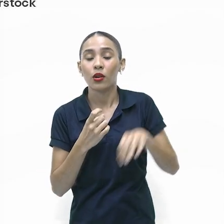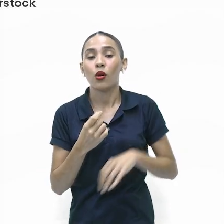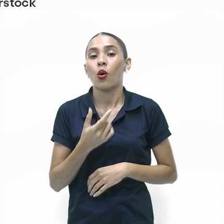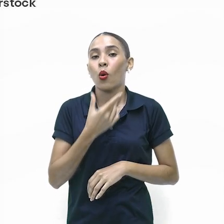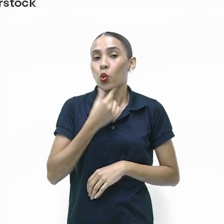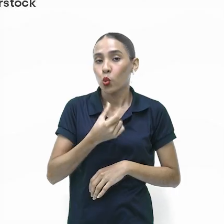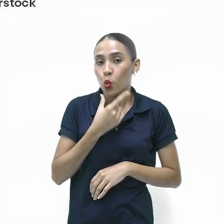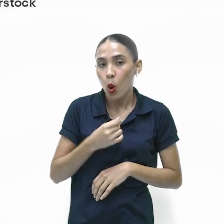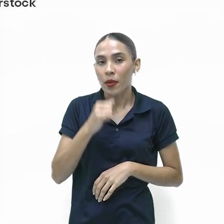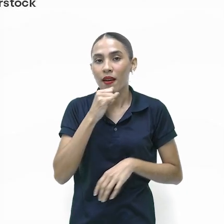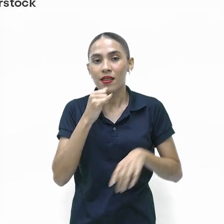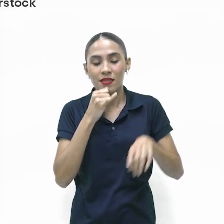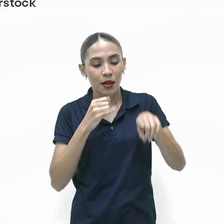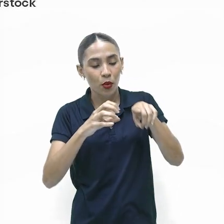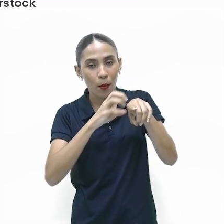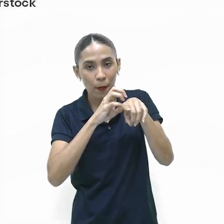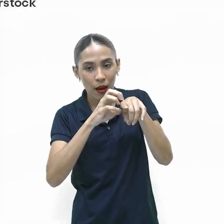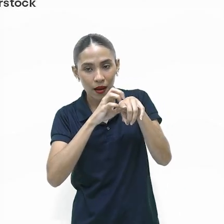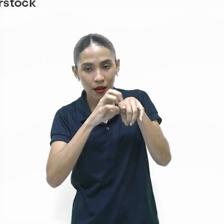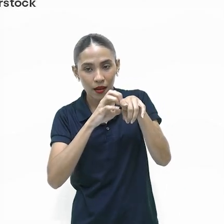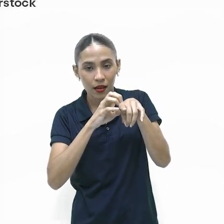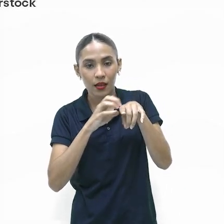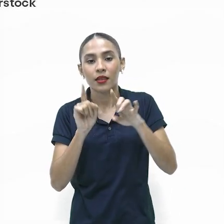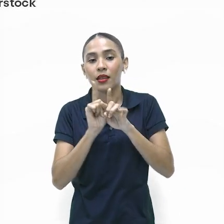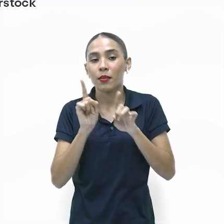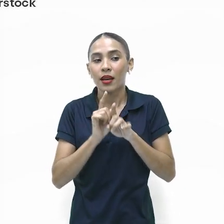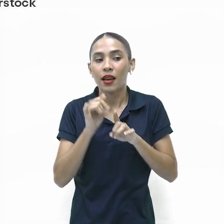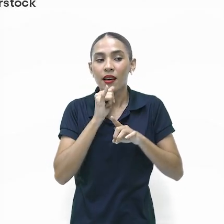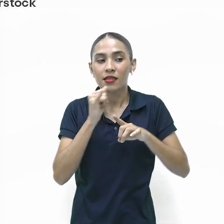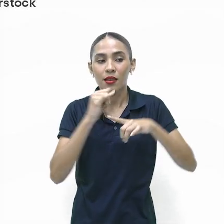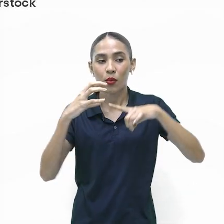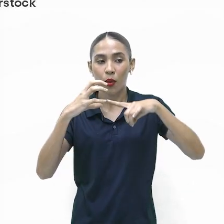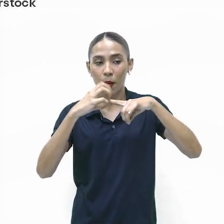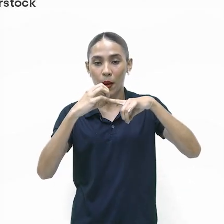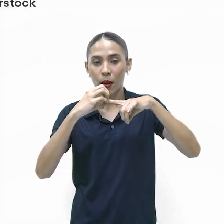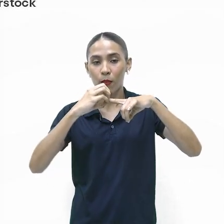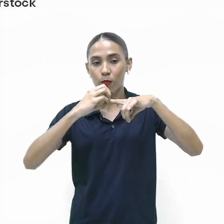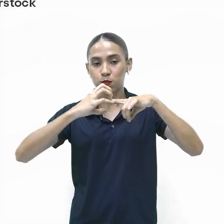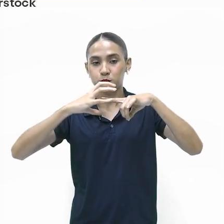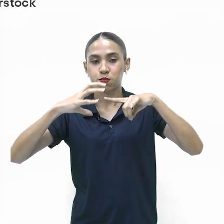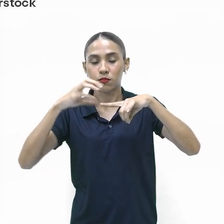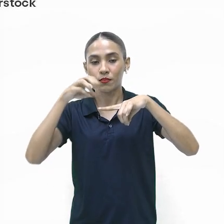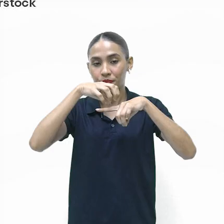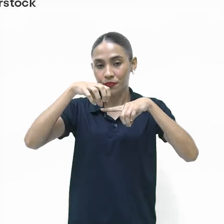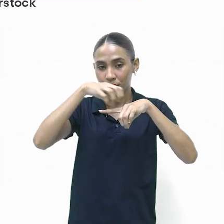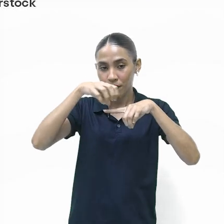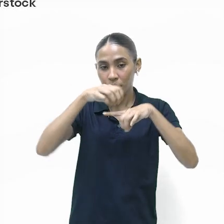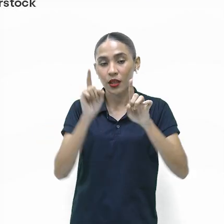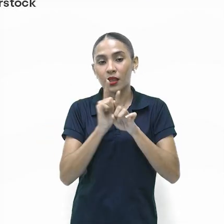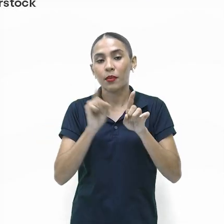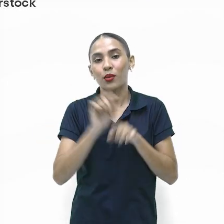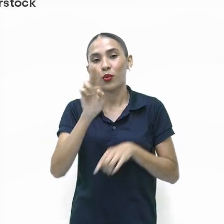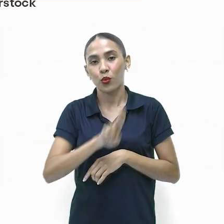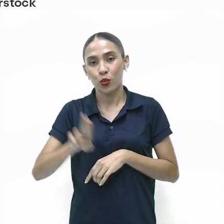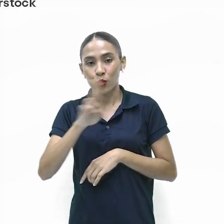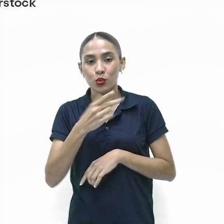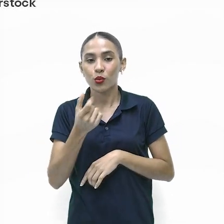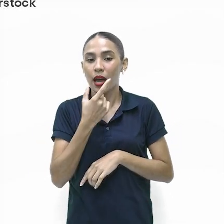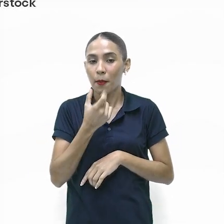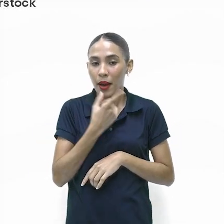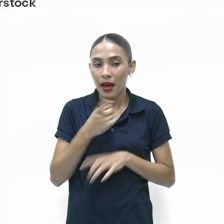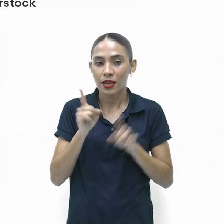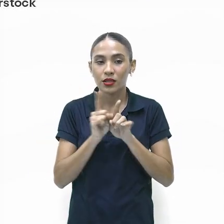uma irritação na parte da glande, né? Fatores de risco aí são diabetes, o uso de